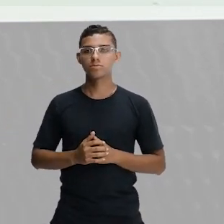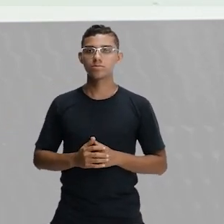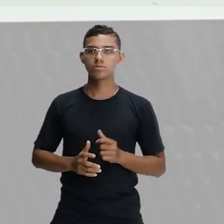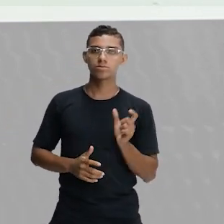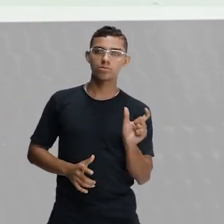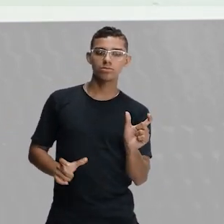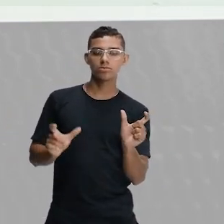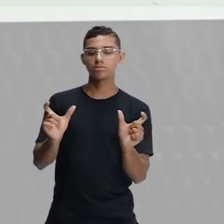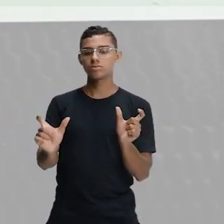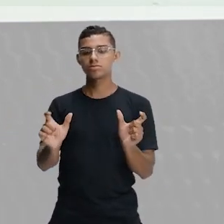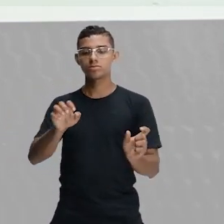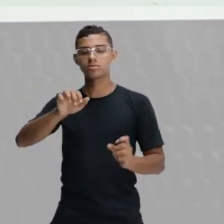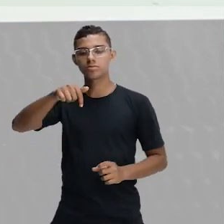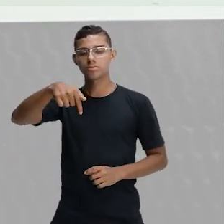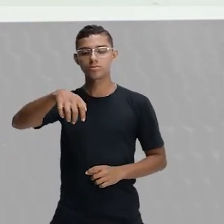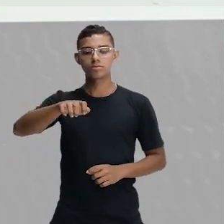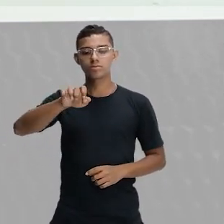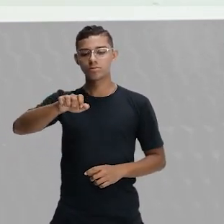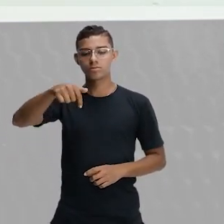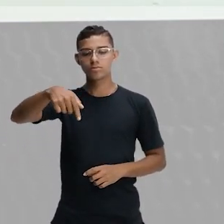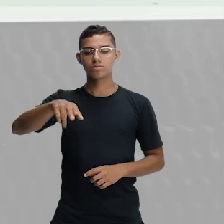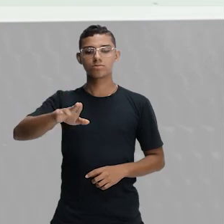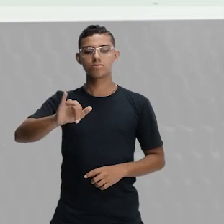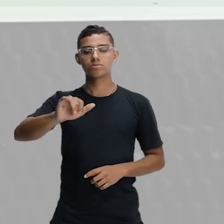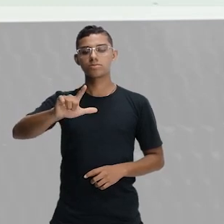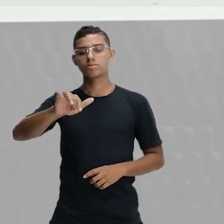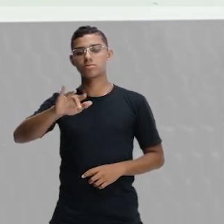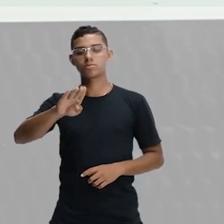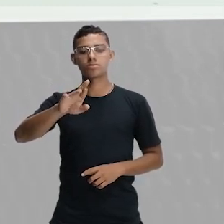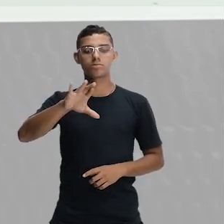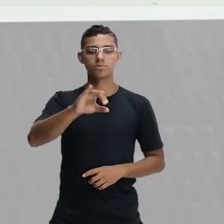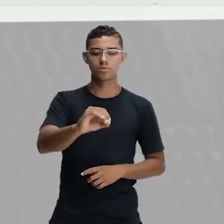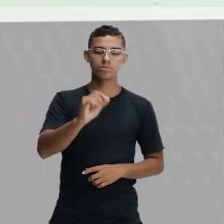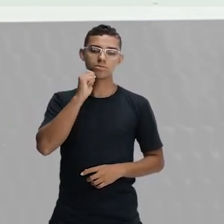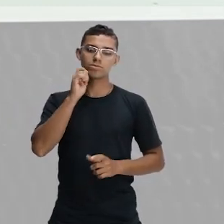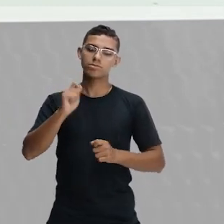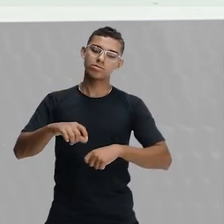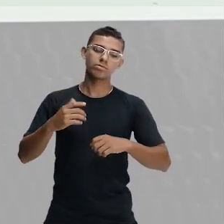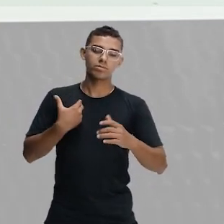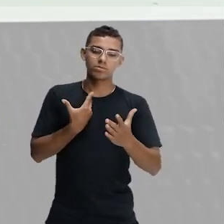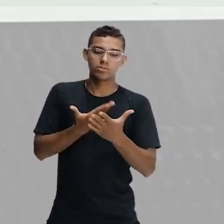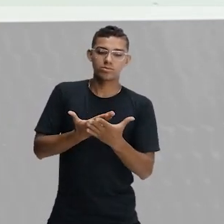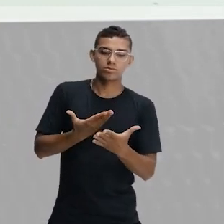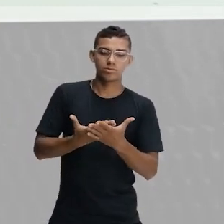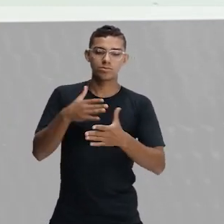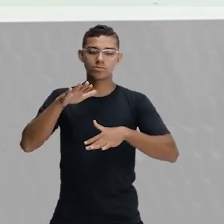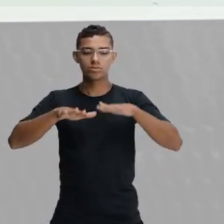Eles tendem aí ao equilíbrio. Então esse equilíbrio ele é dado